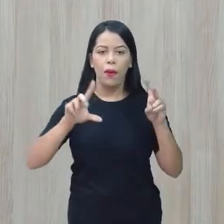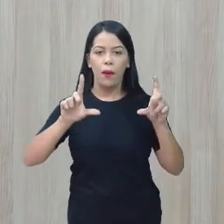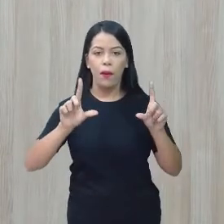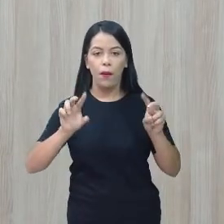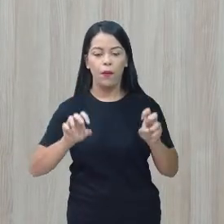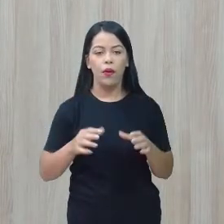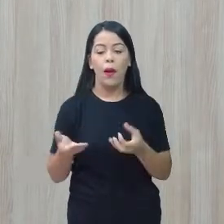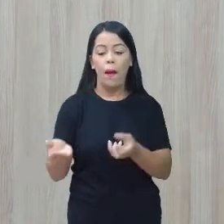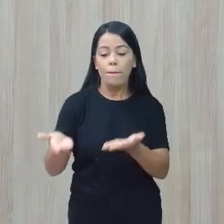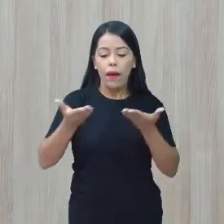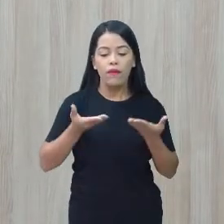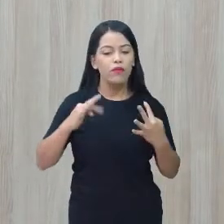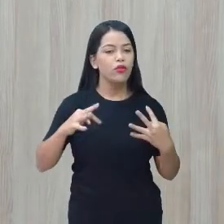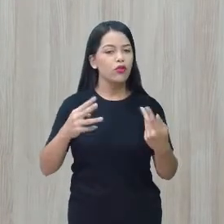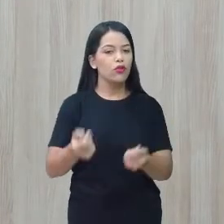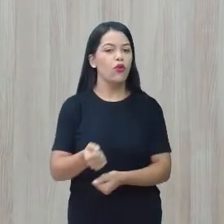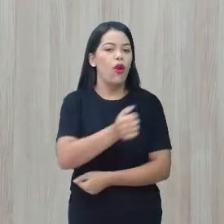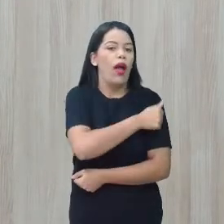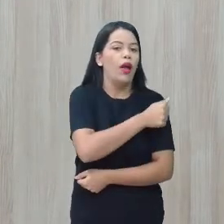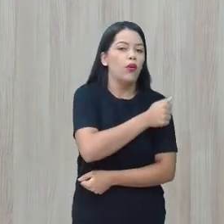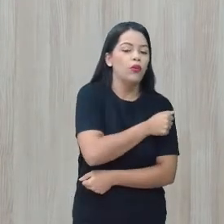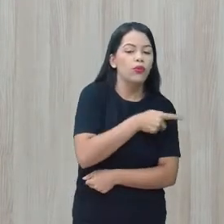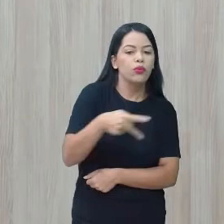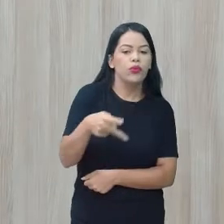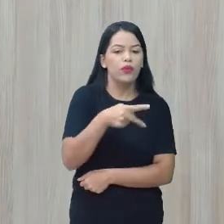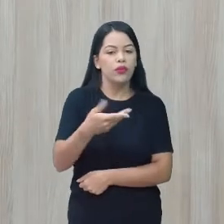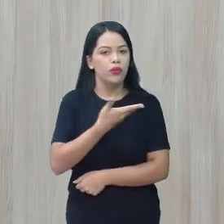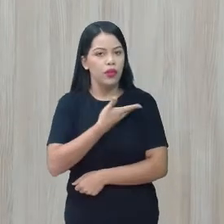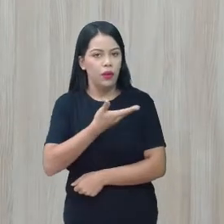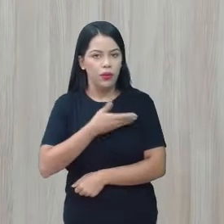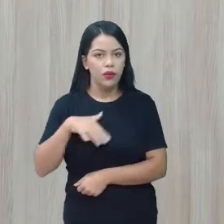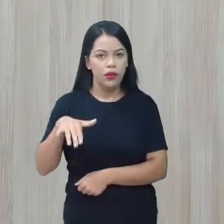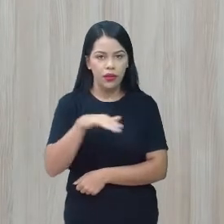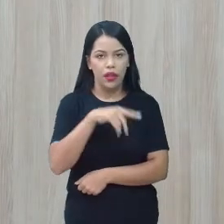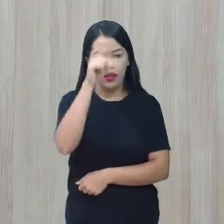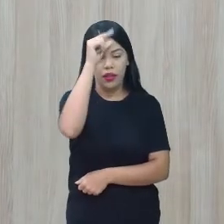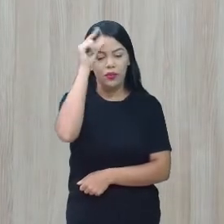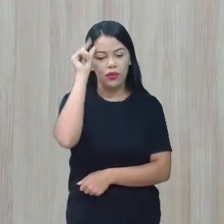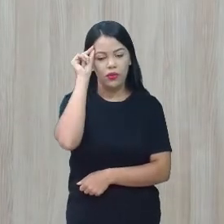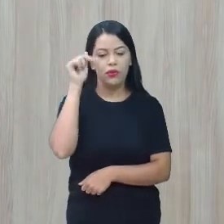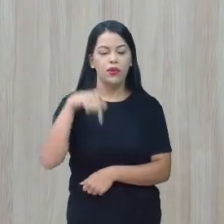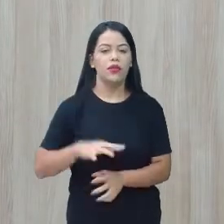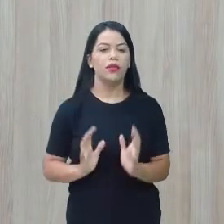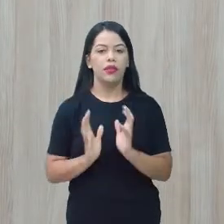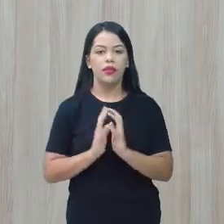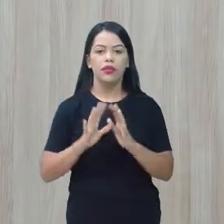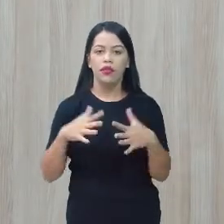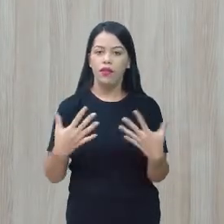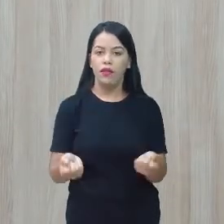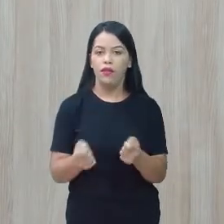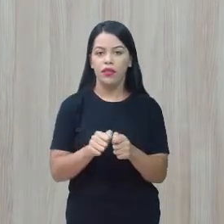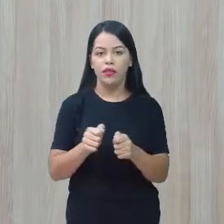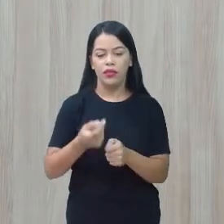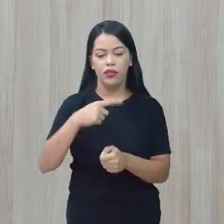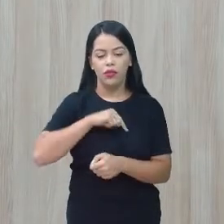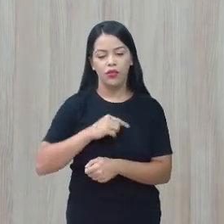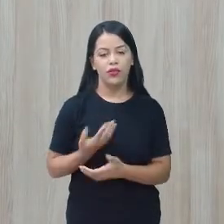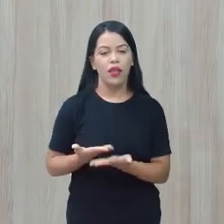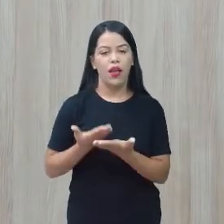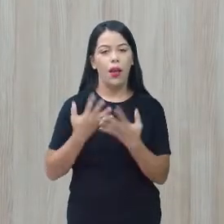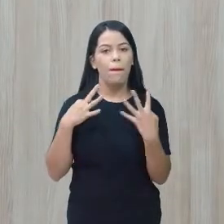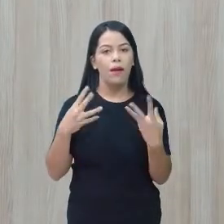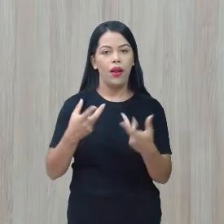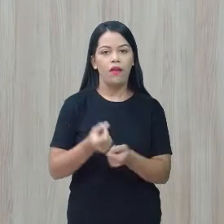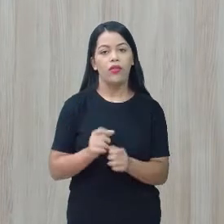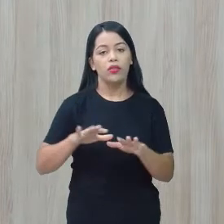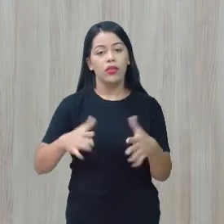vez, alunos, professores, colegas aqui da rede. Vamos fazer essa aula ser massa, né? Para essa interatividade acontecer, você